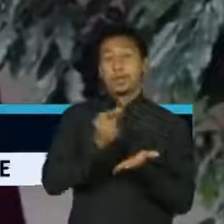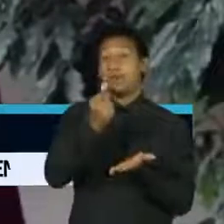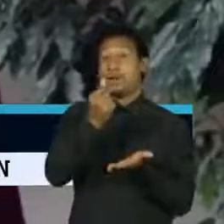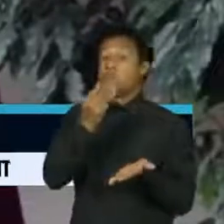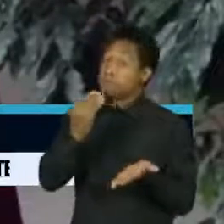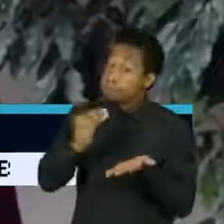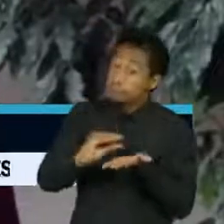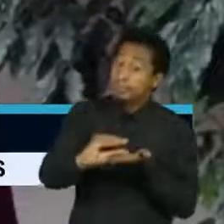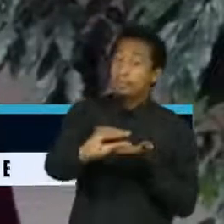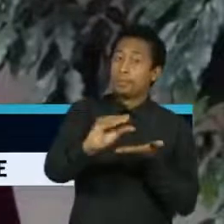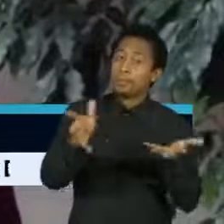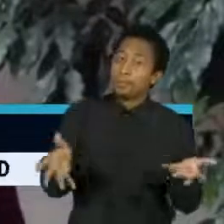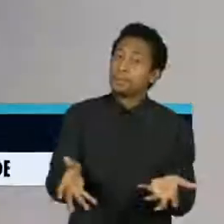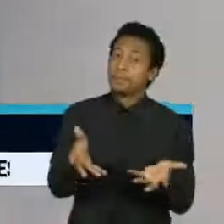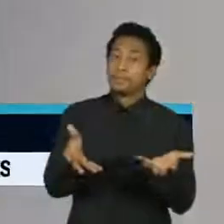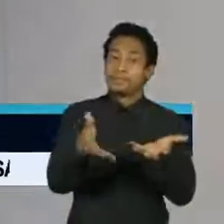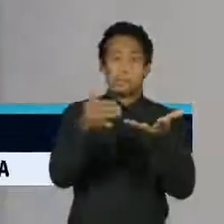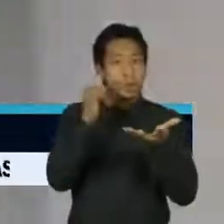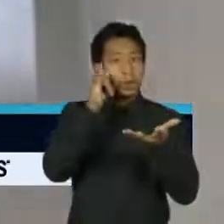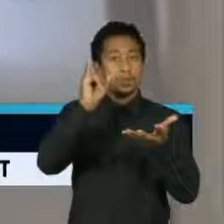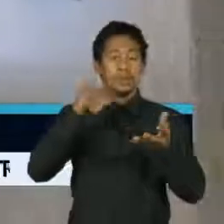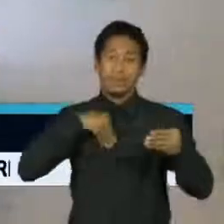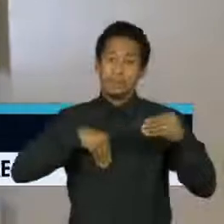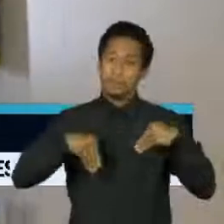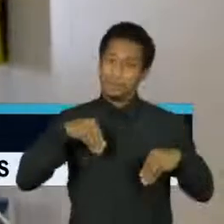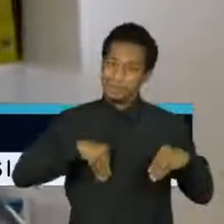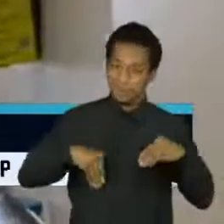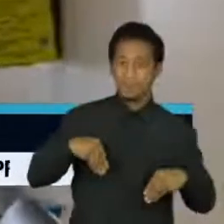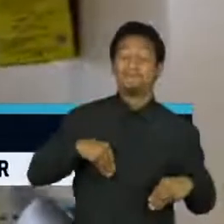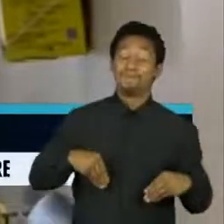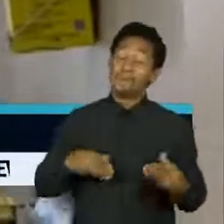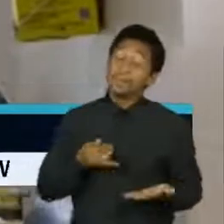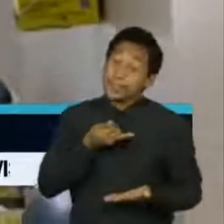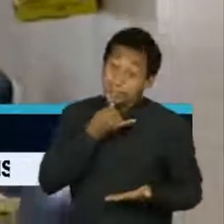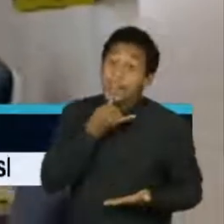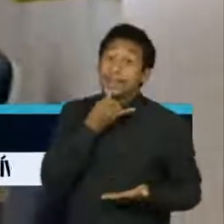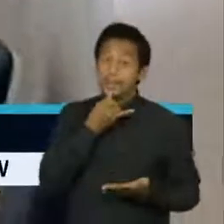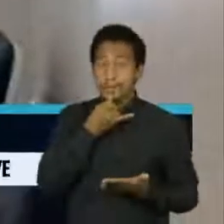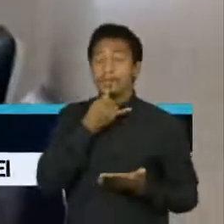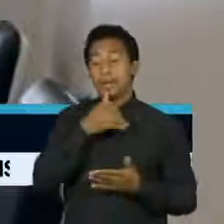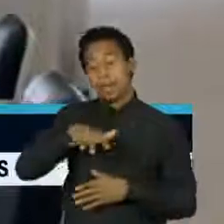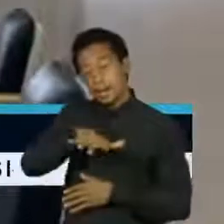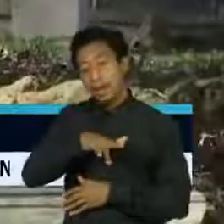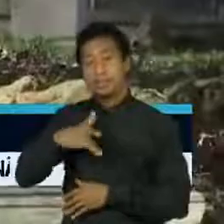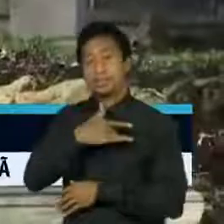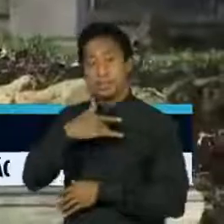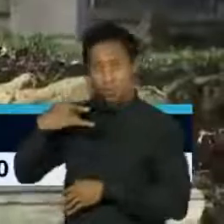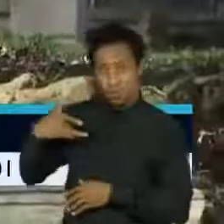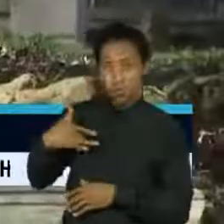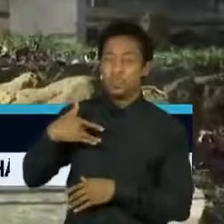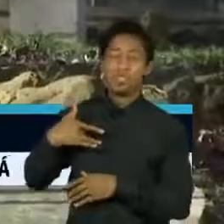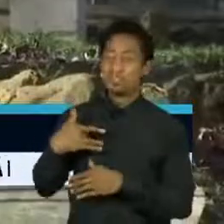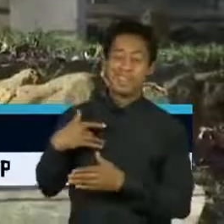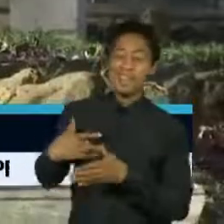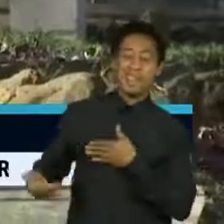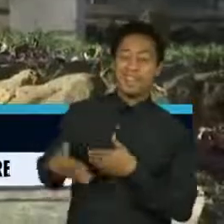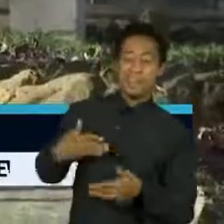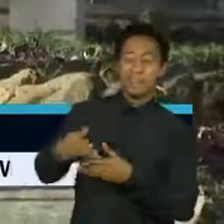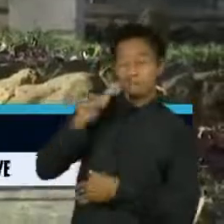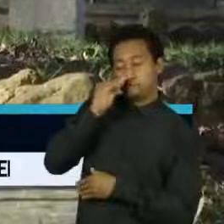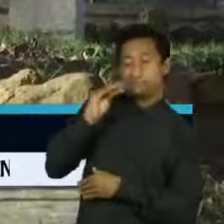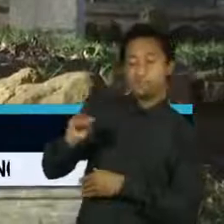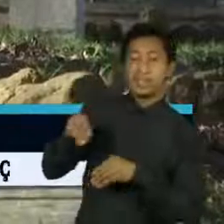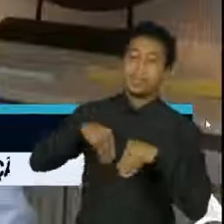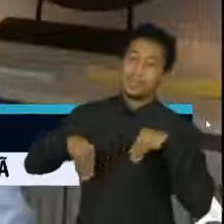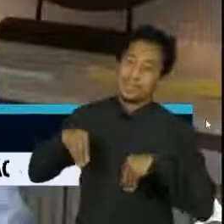depressão. E para combater a doença, que ainda é banalizada pelo sistema de saúde de países em desenvolvimento, eles sugerem engajamento